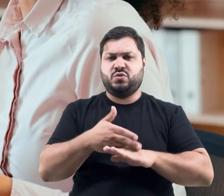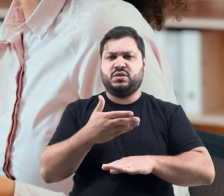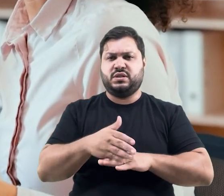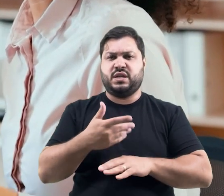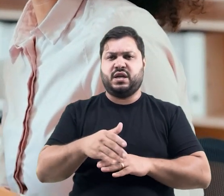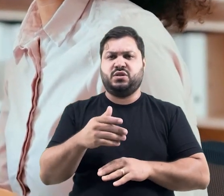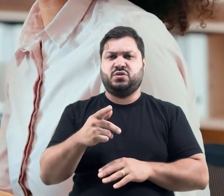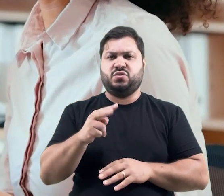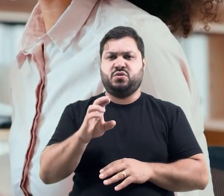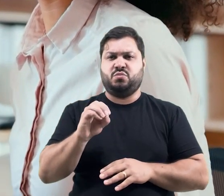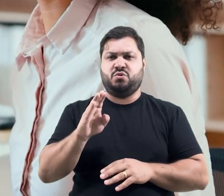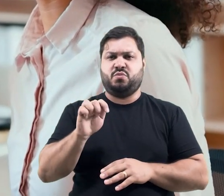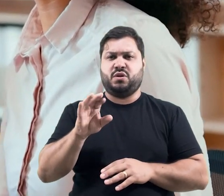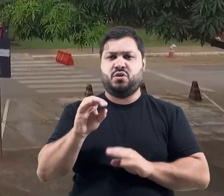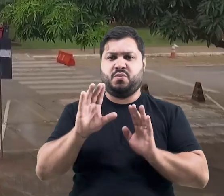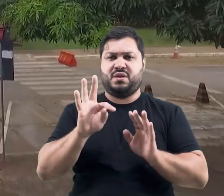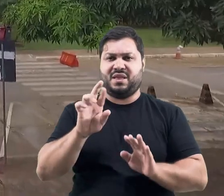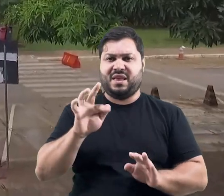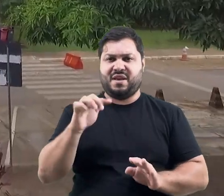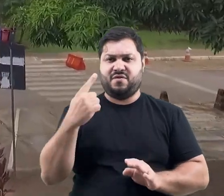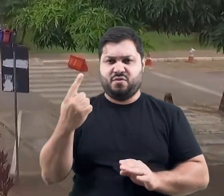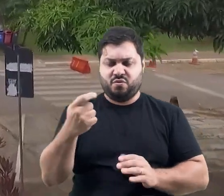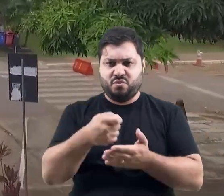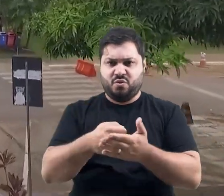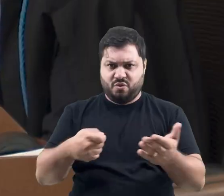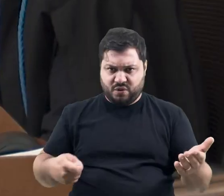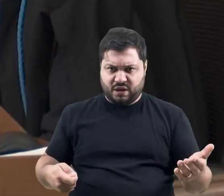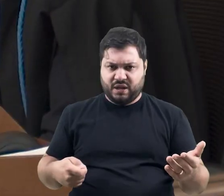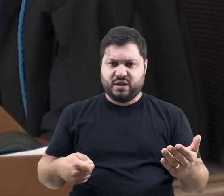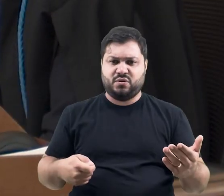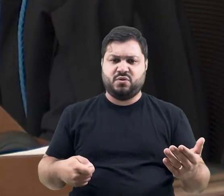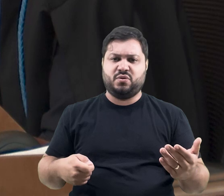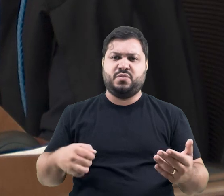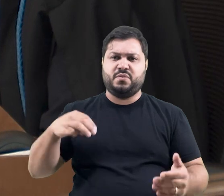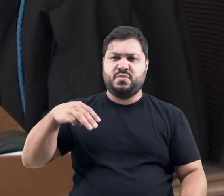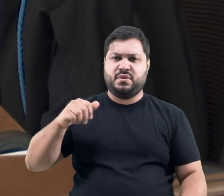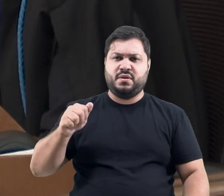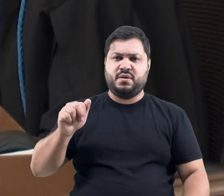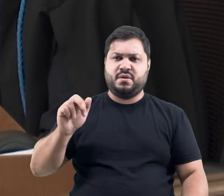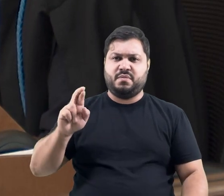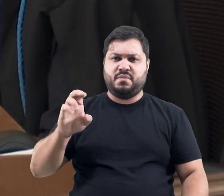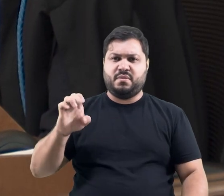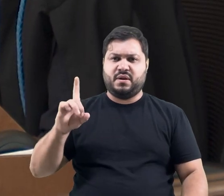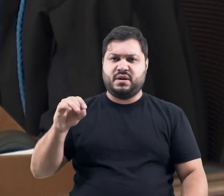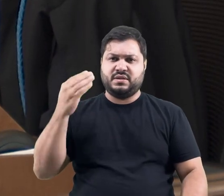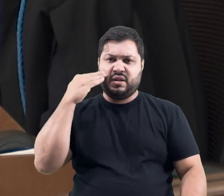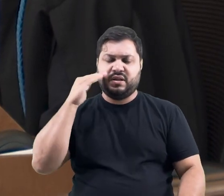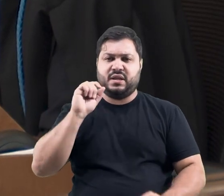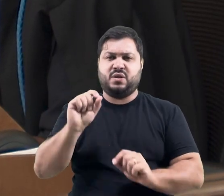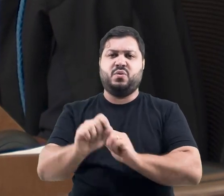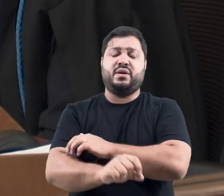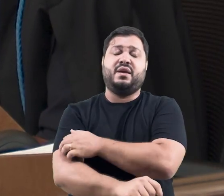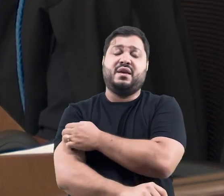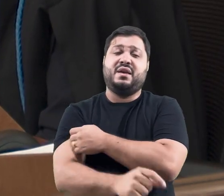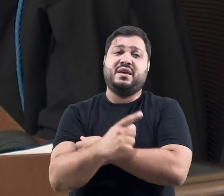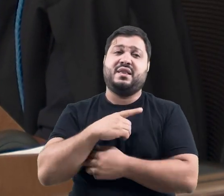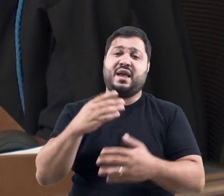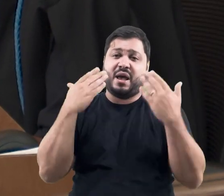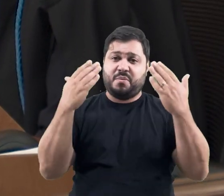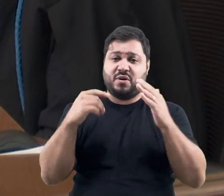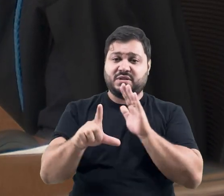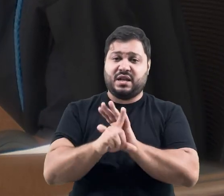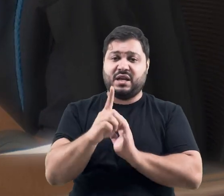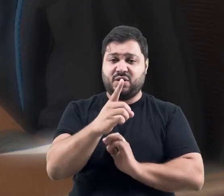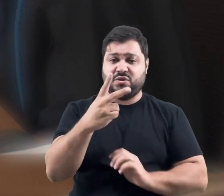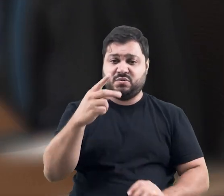ainda durante o estágio probatório. Mas no TRF1, o relator, desembargador federal Marcelo Albernaz, entendeu que se aplica